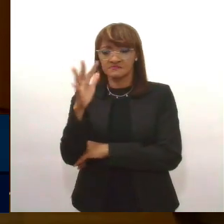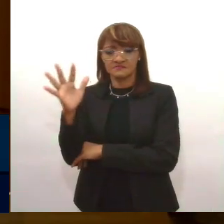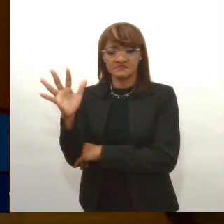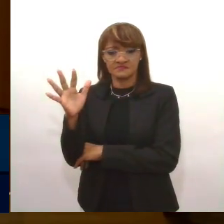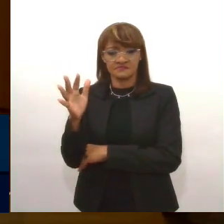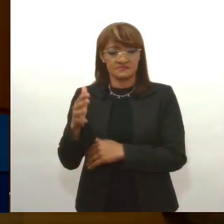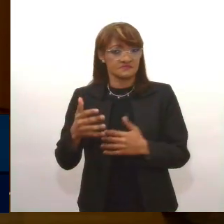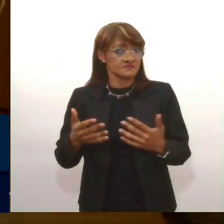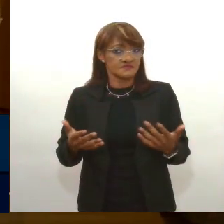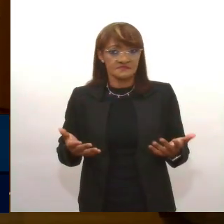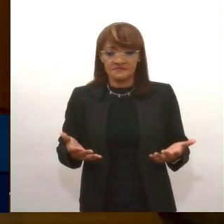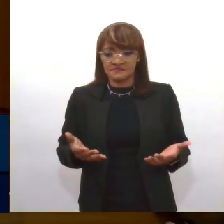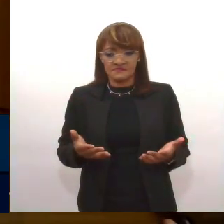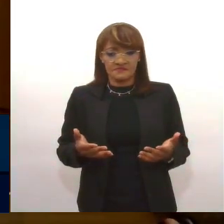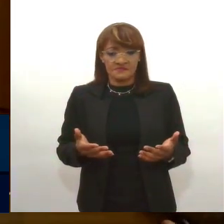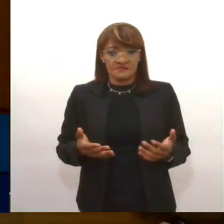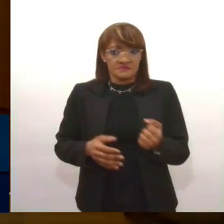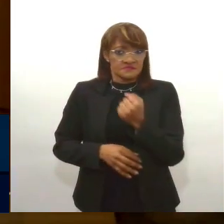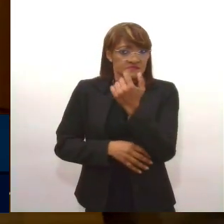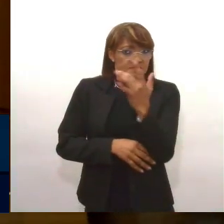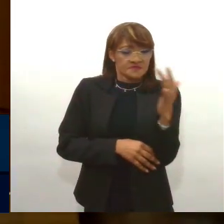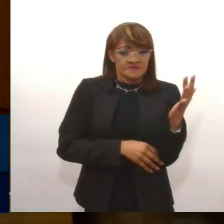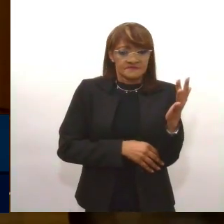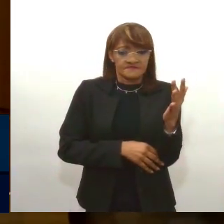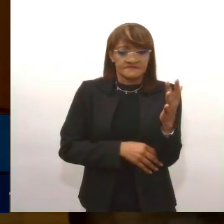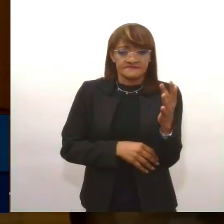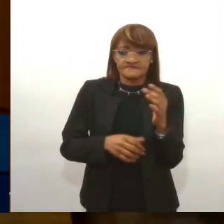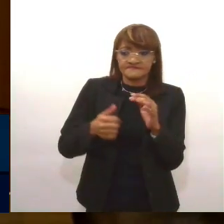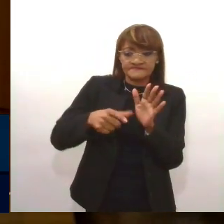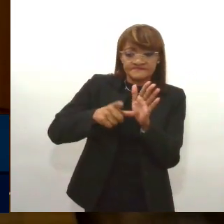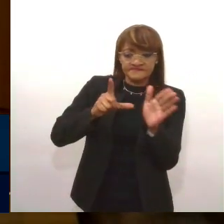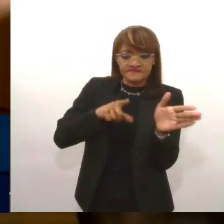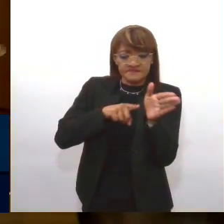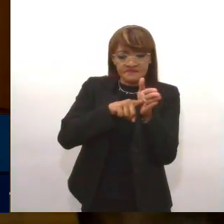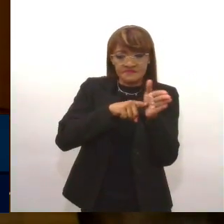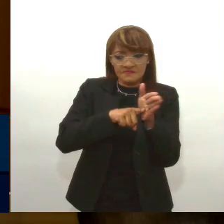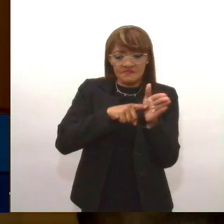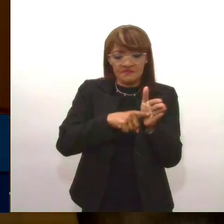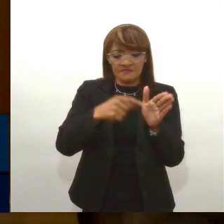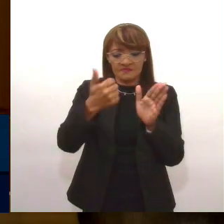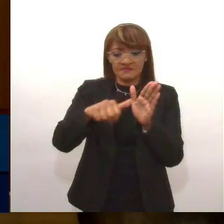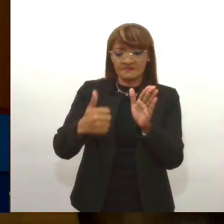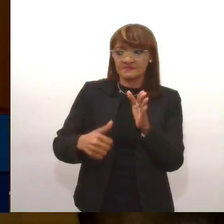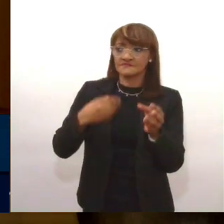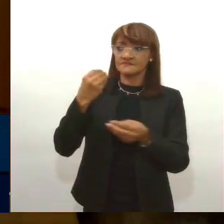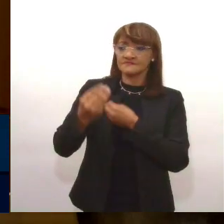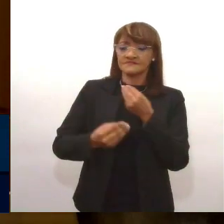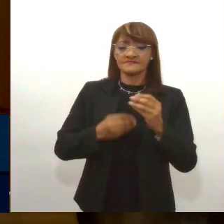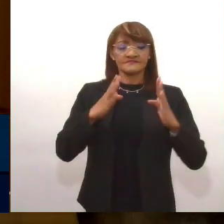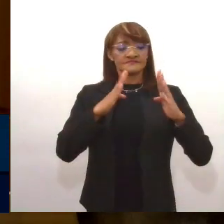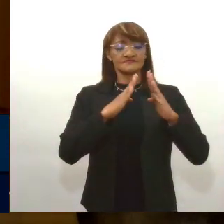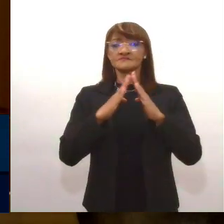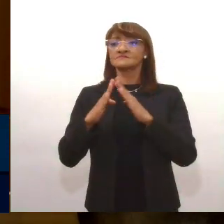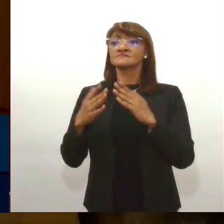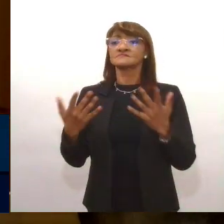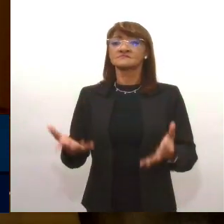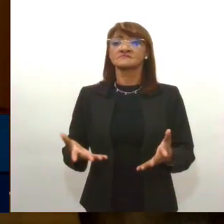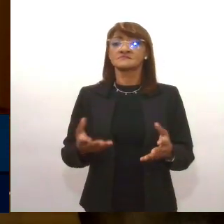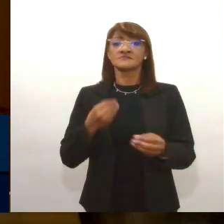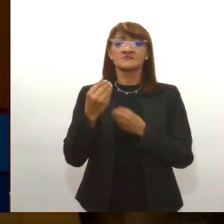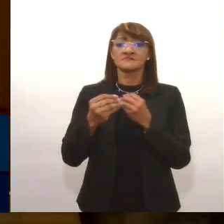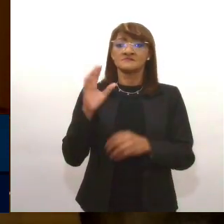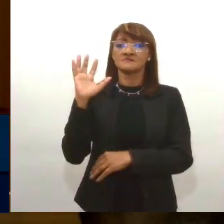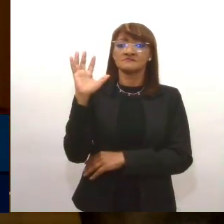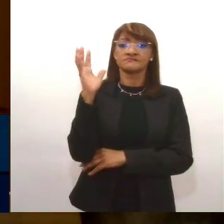nemhuma avaliação né das consequências das causas ambientais da destruição e a gente tá aí no